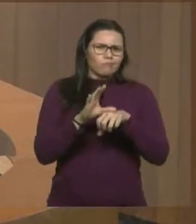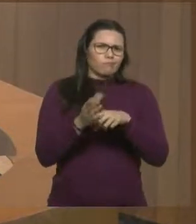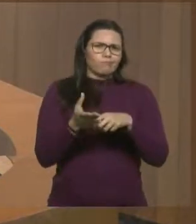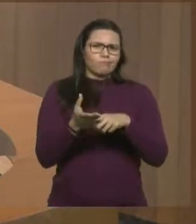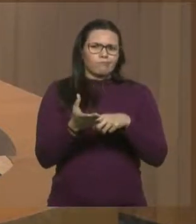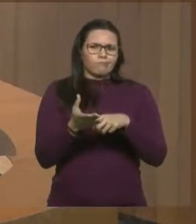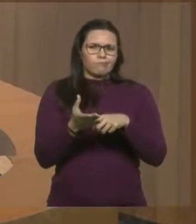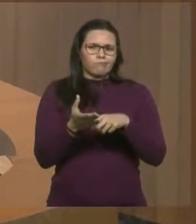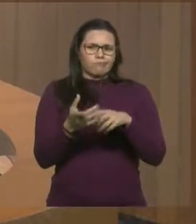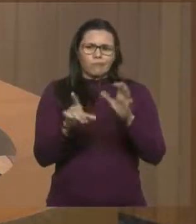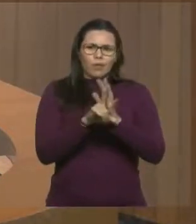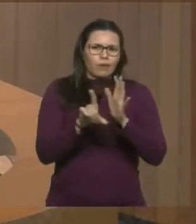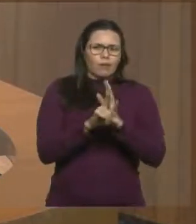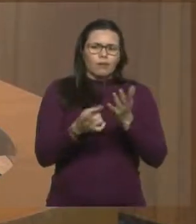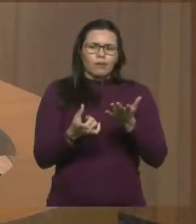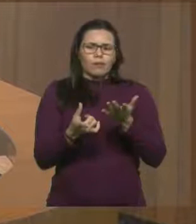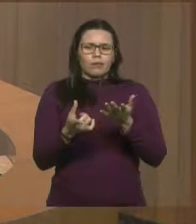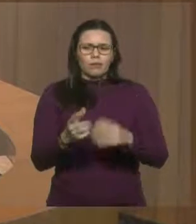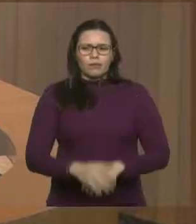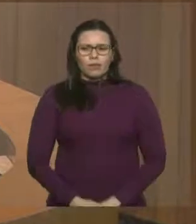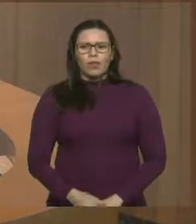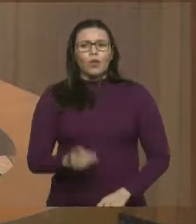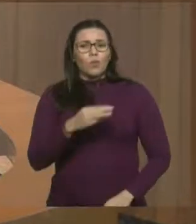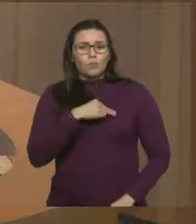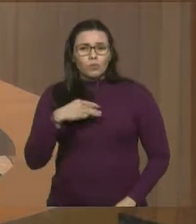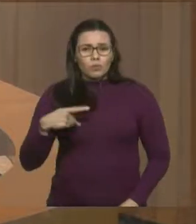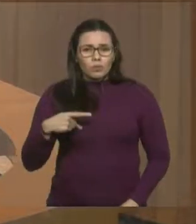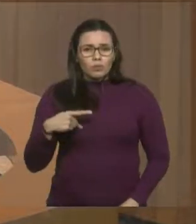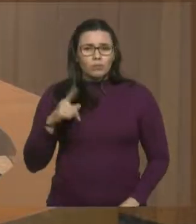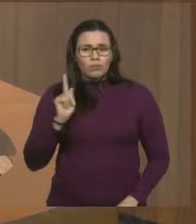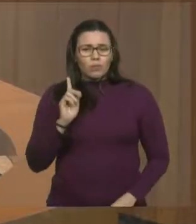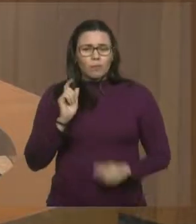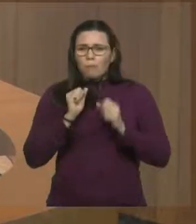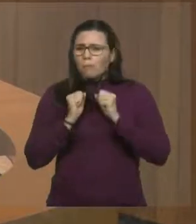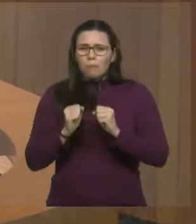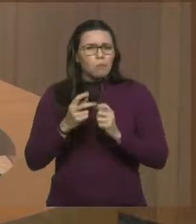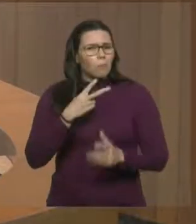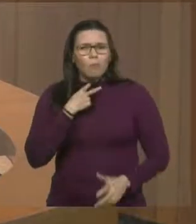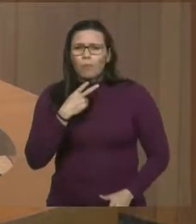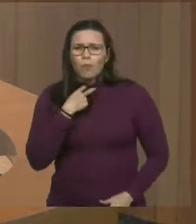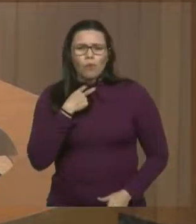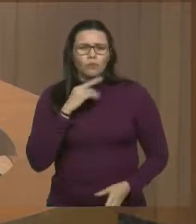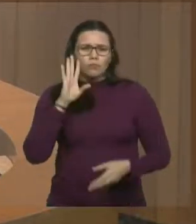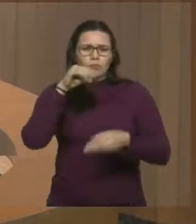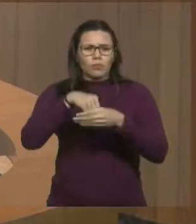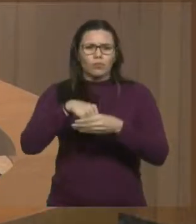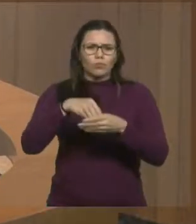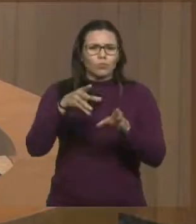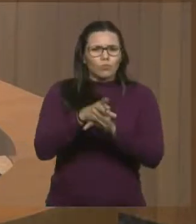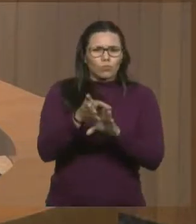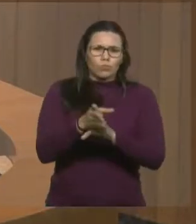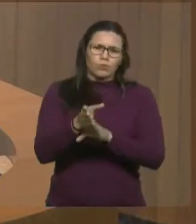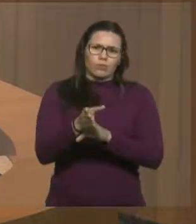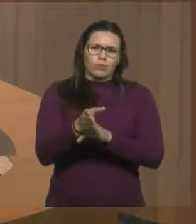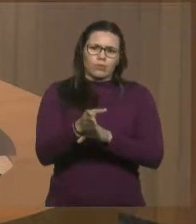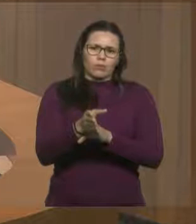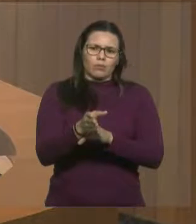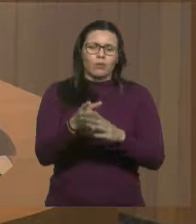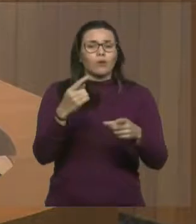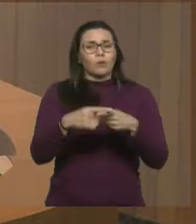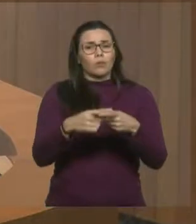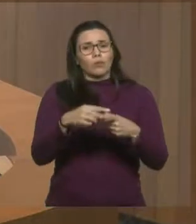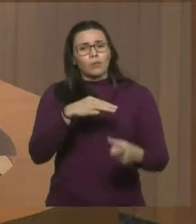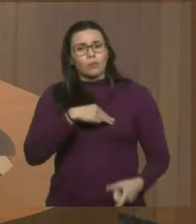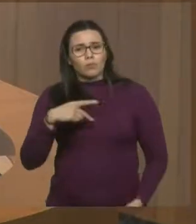estar ali dentro do Conselho Consultivo, porque a função do Ministério Público, enquanto função essencial à Justiça, é fazer